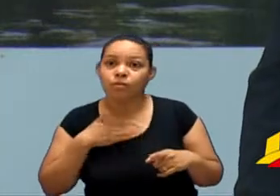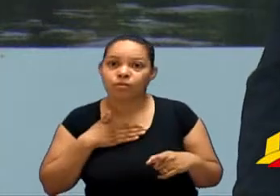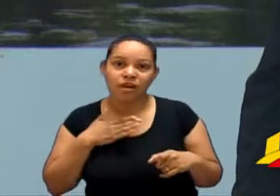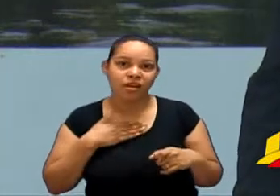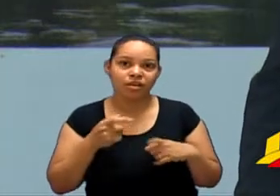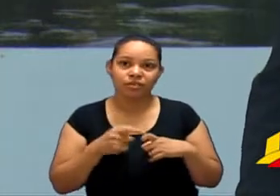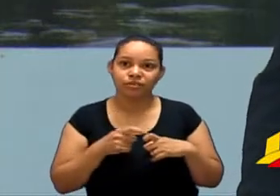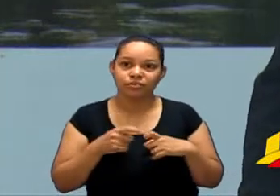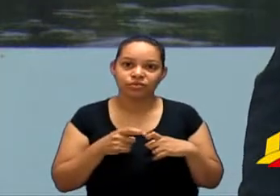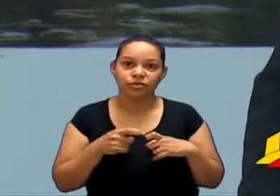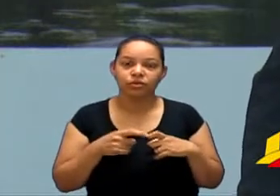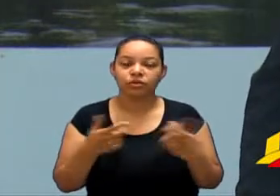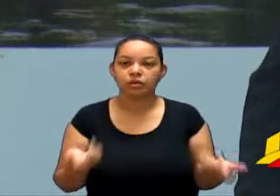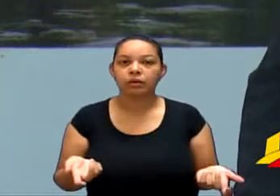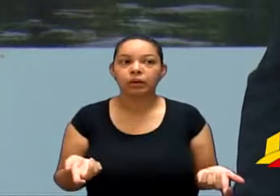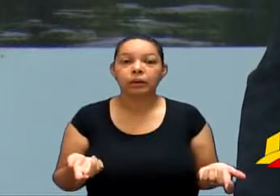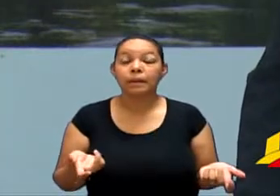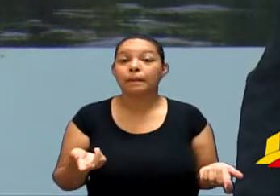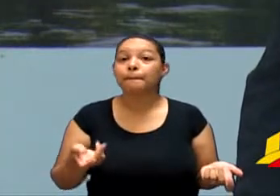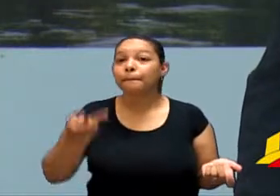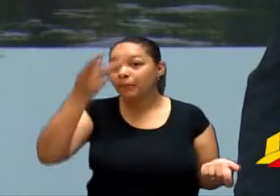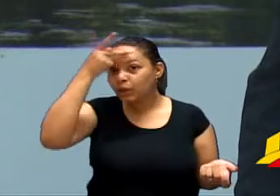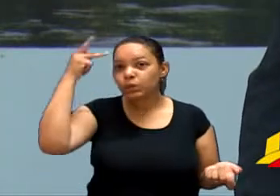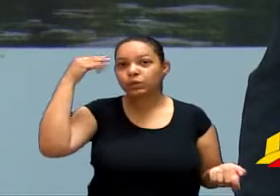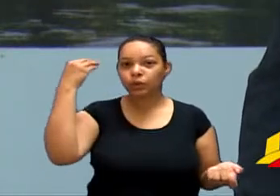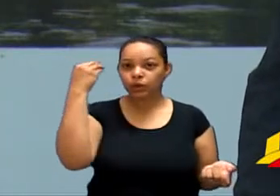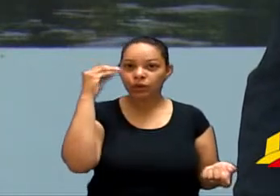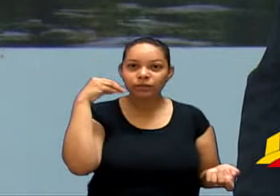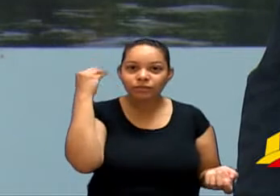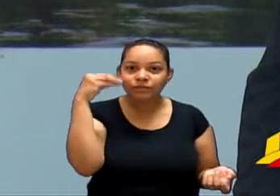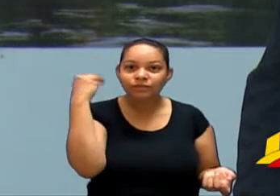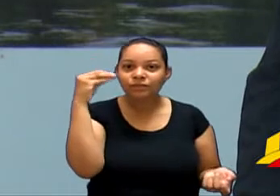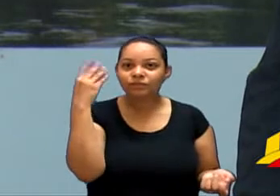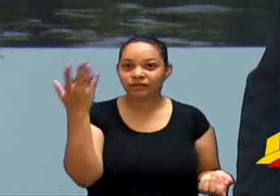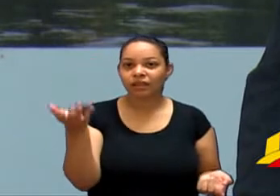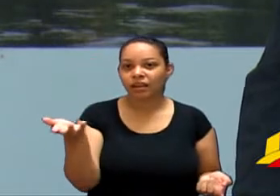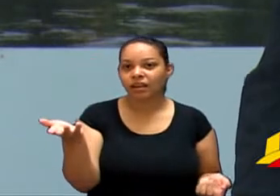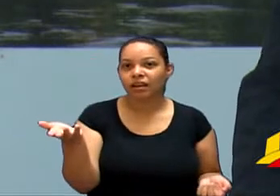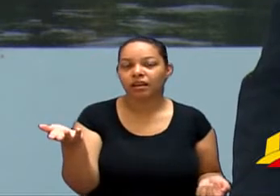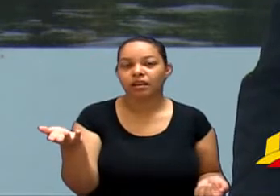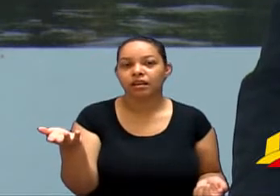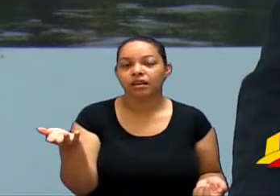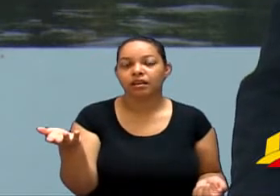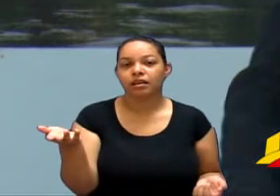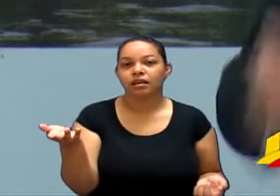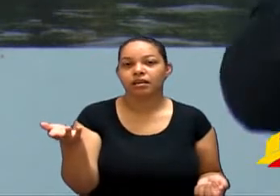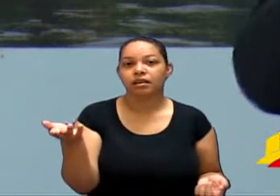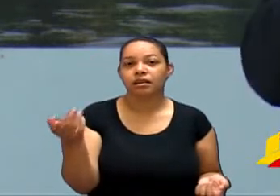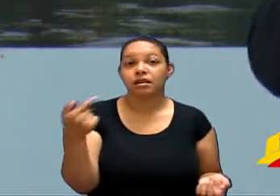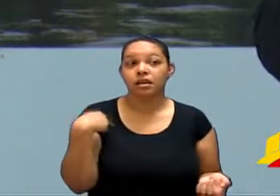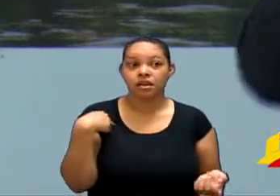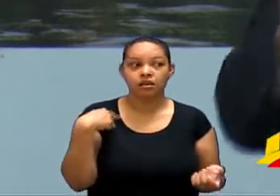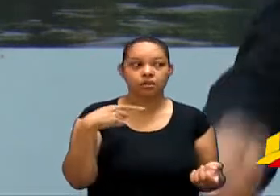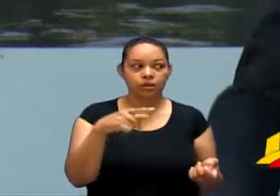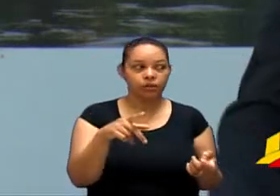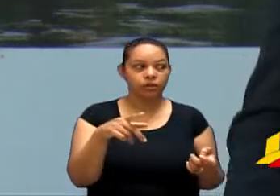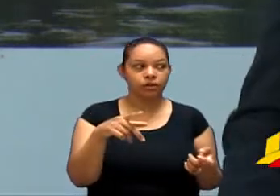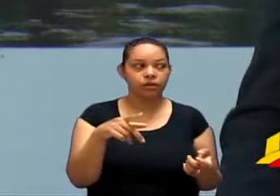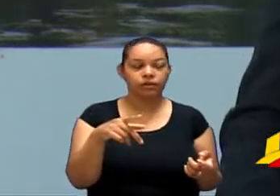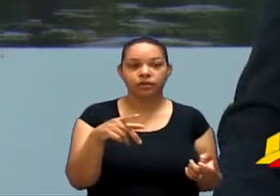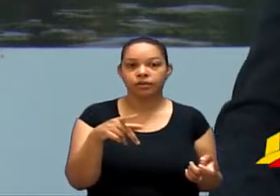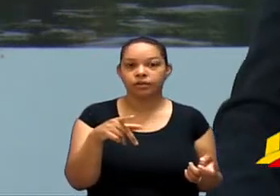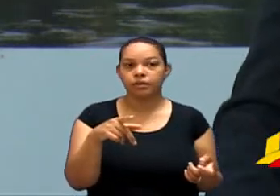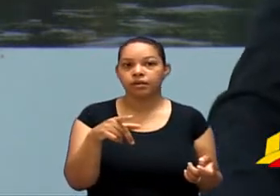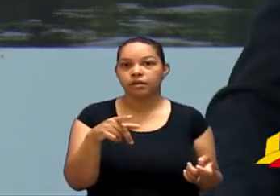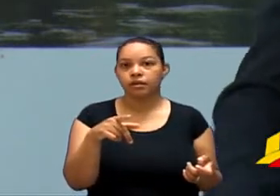que tem alguma experiência em termos de administração de uma cooperativa vou passar a parte para o senhor para vereador e área e para vereadora